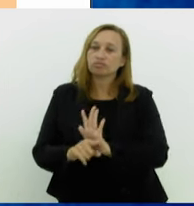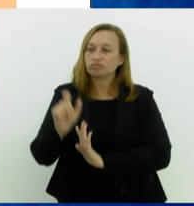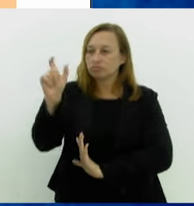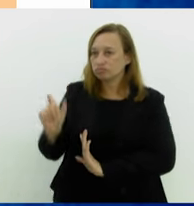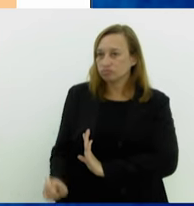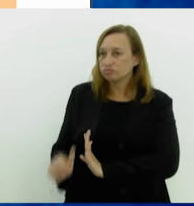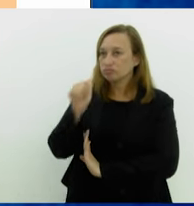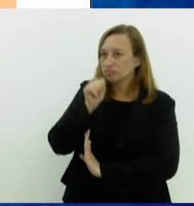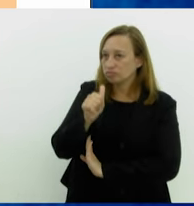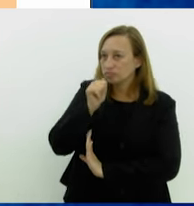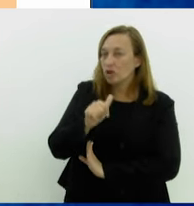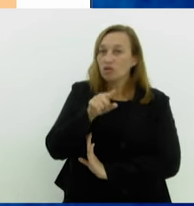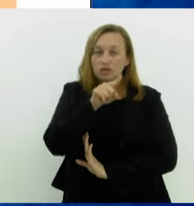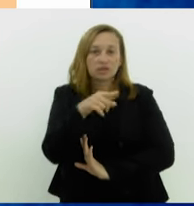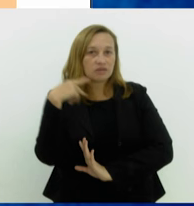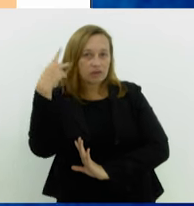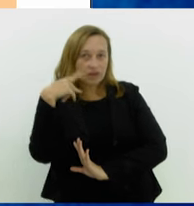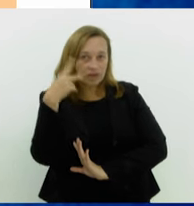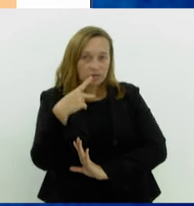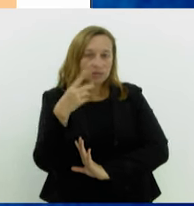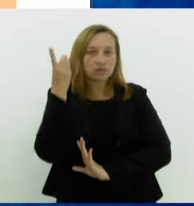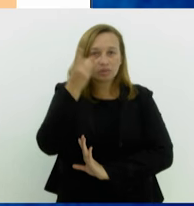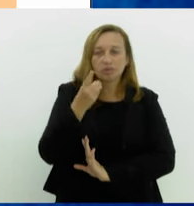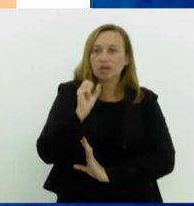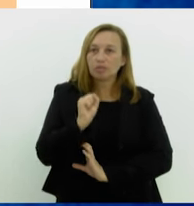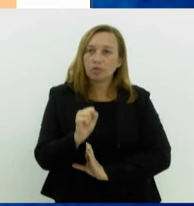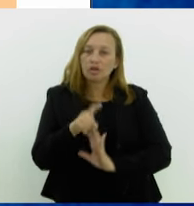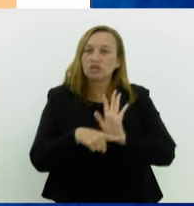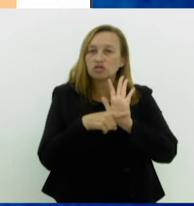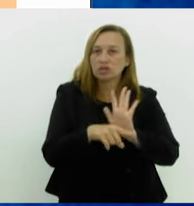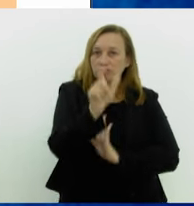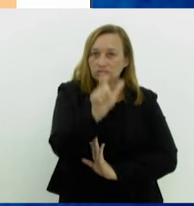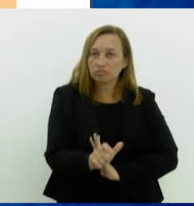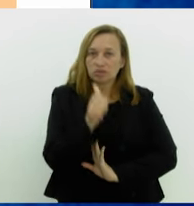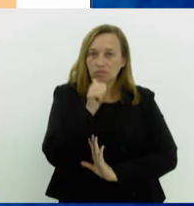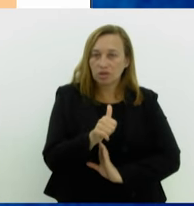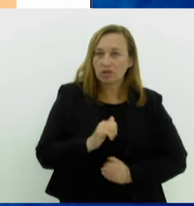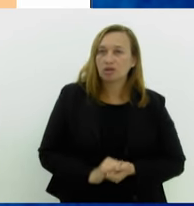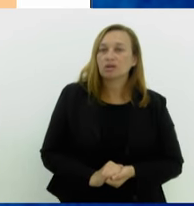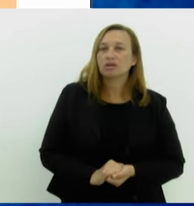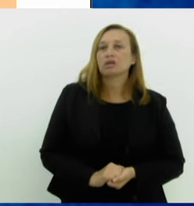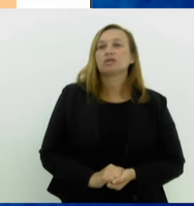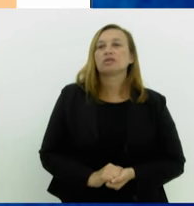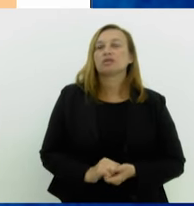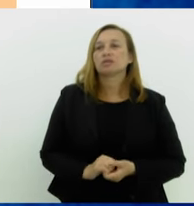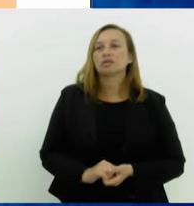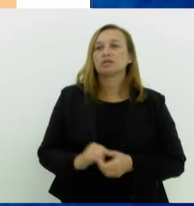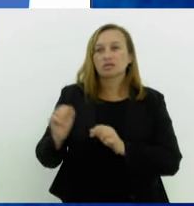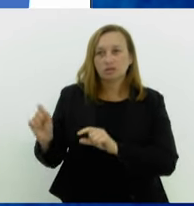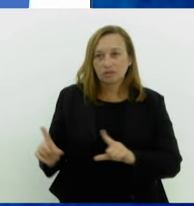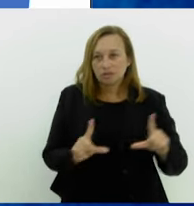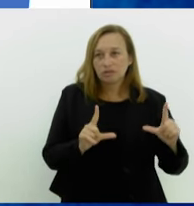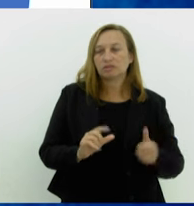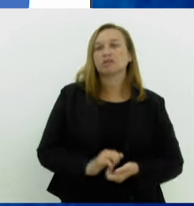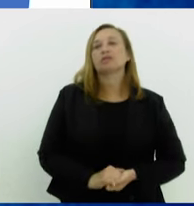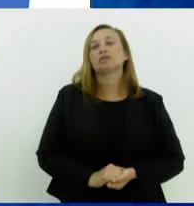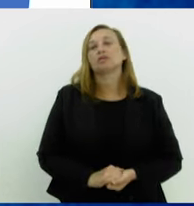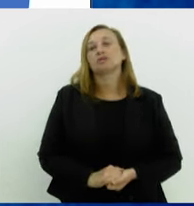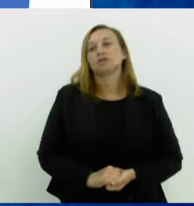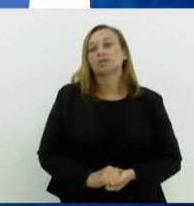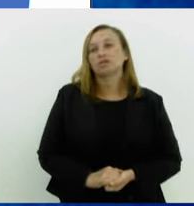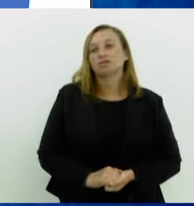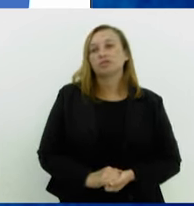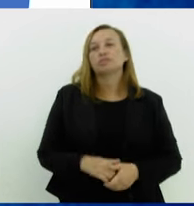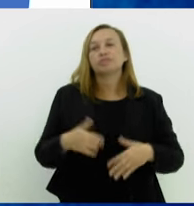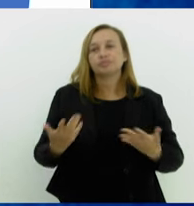você vereadora deputada que tá no território pode olhar para essa mulher Então eu vou passar já para ir logo pode passar mais um